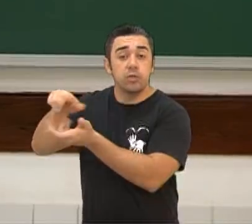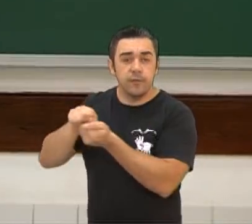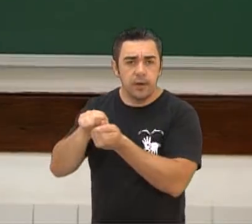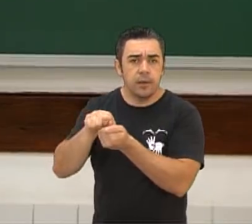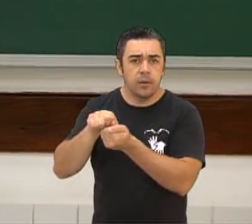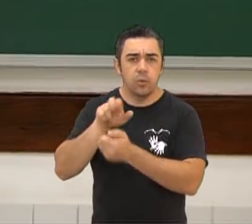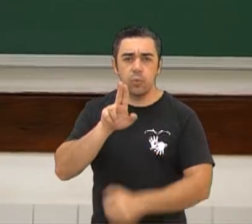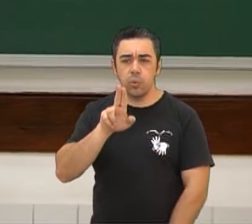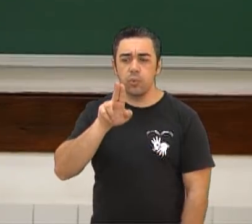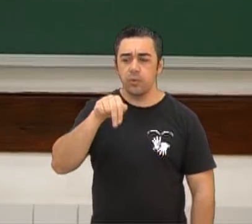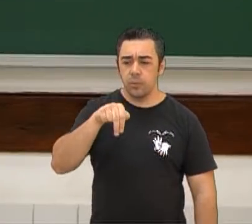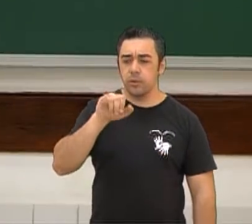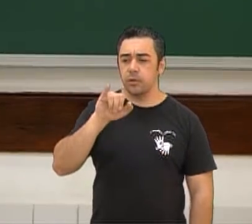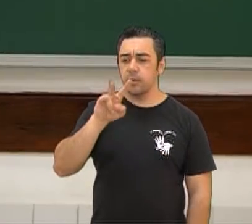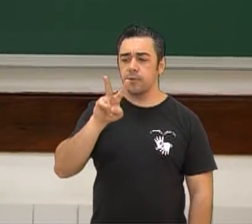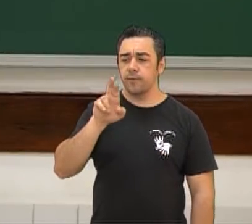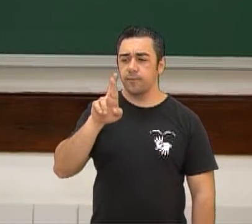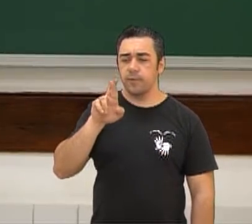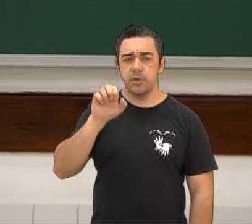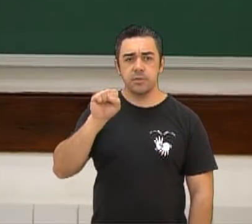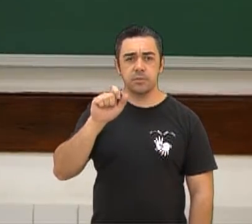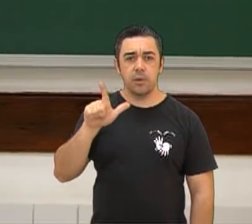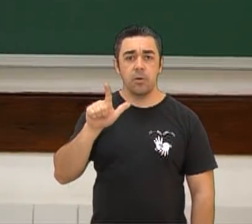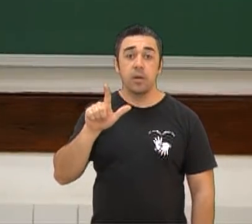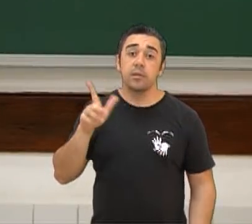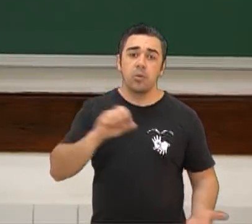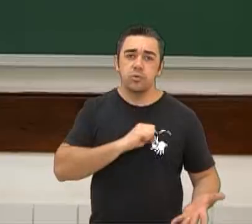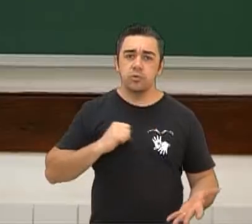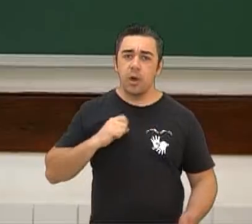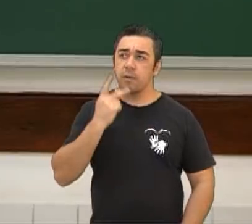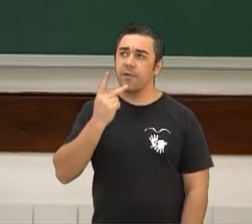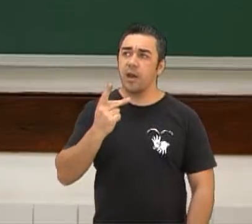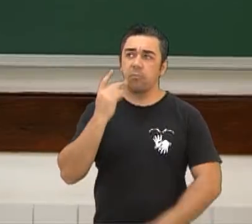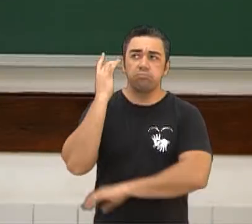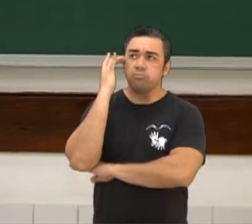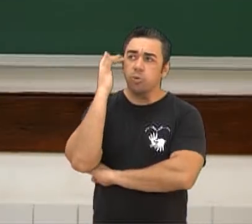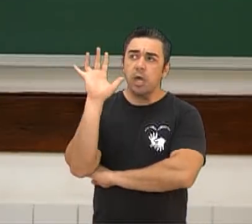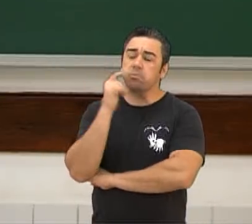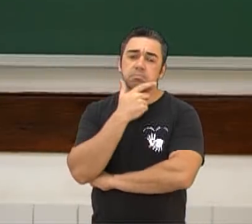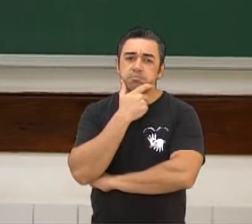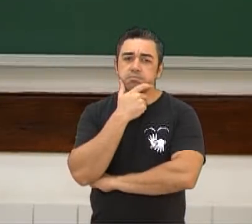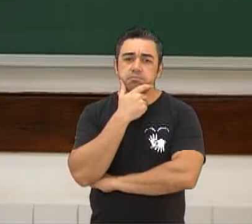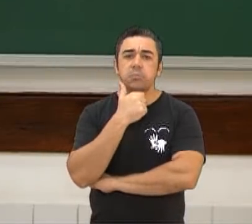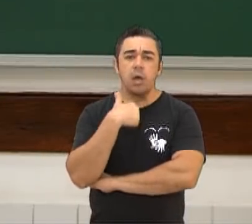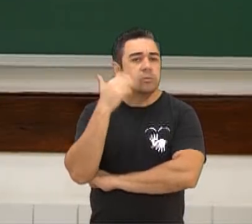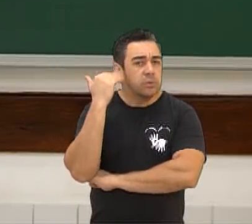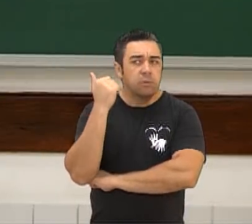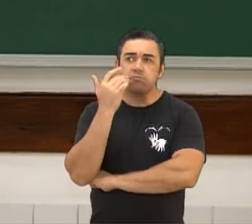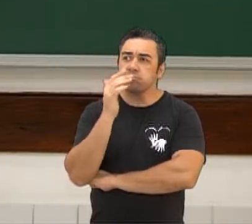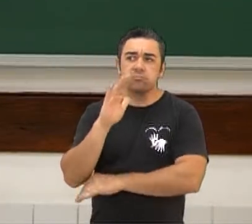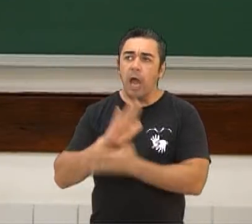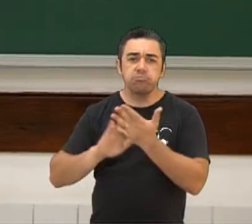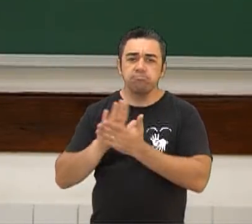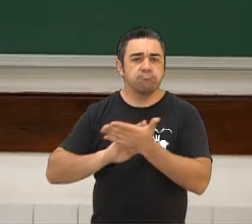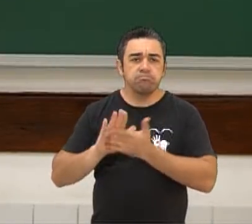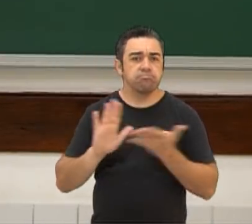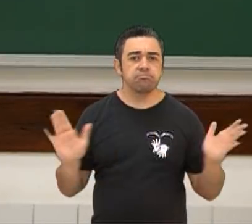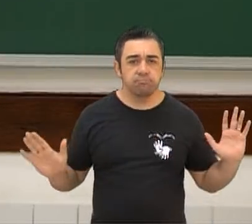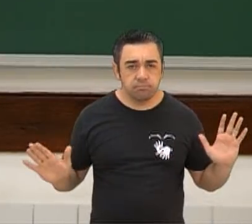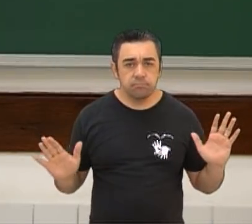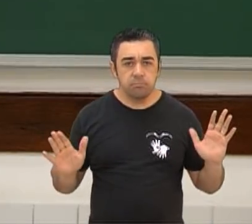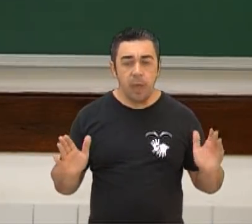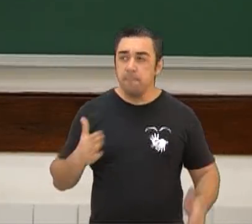então, Sócrates? Só sei que nada sei, só sei que nada sei, né? Mas eu não vou ficar fazendo valer a